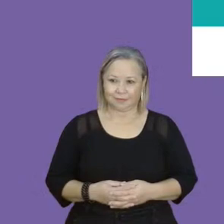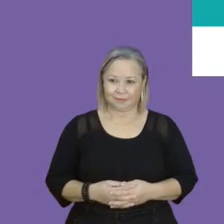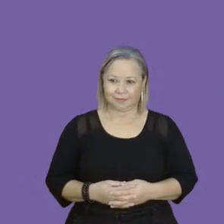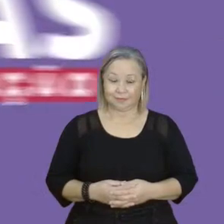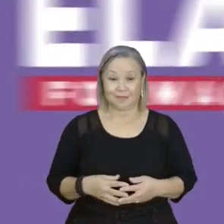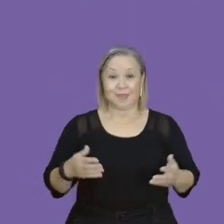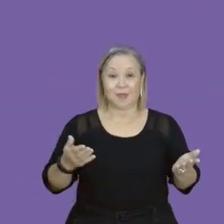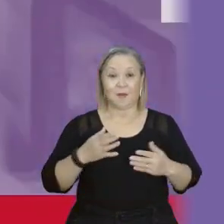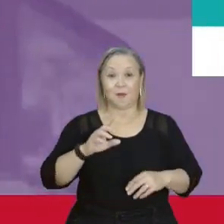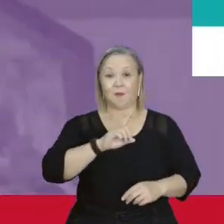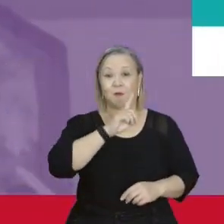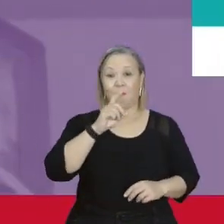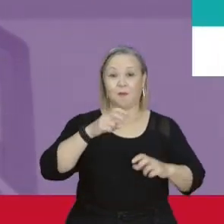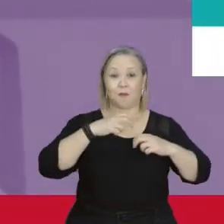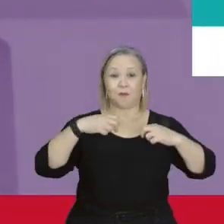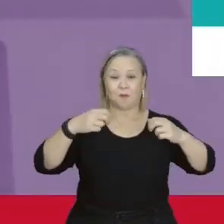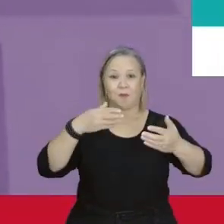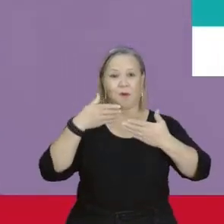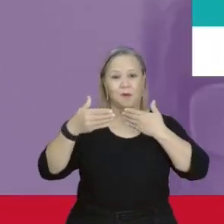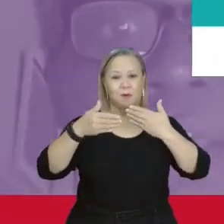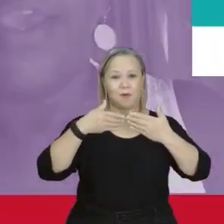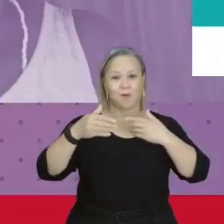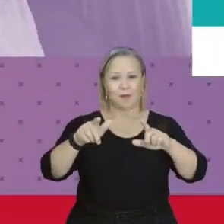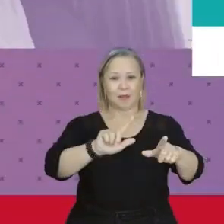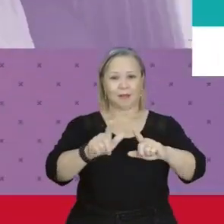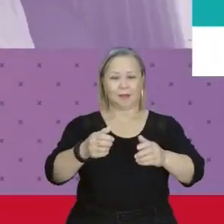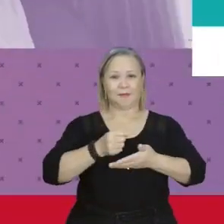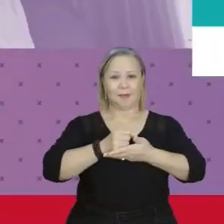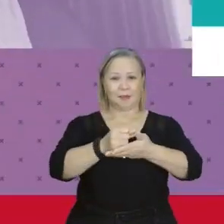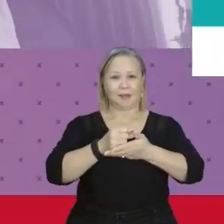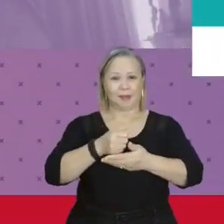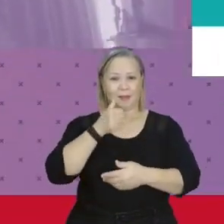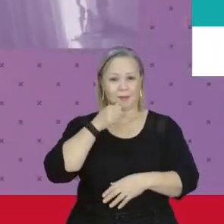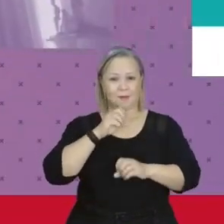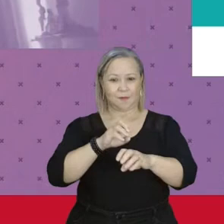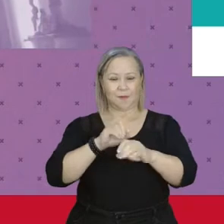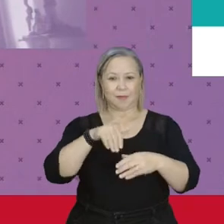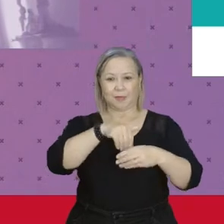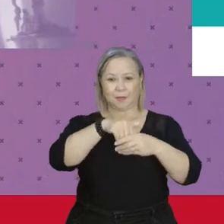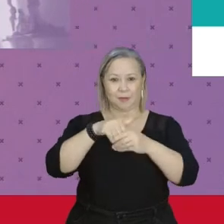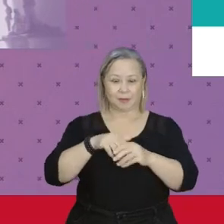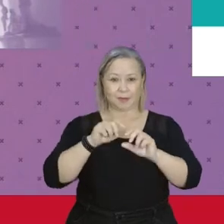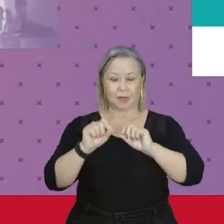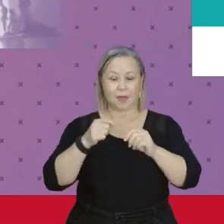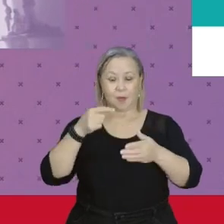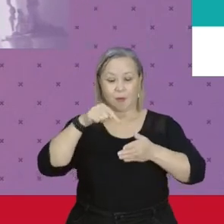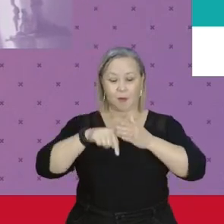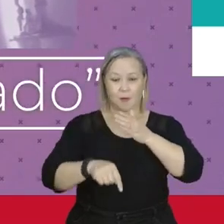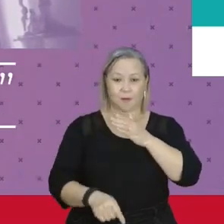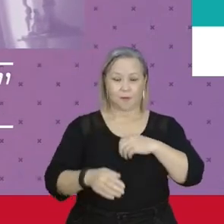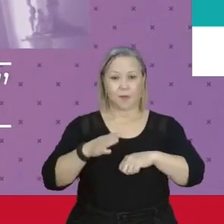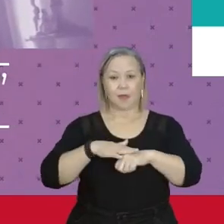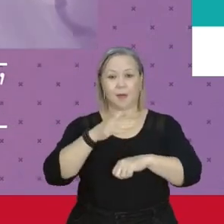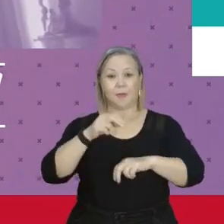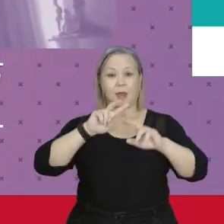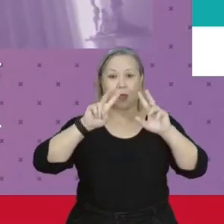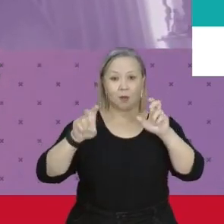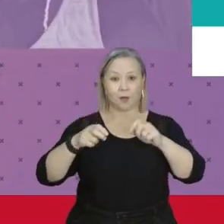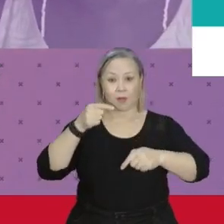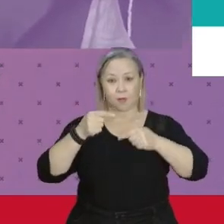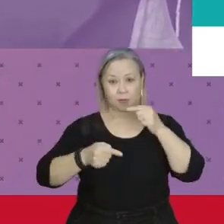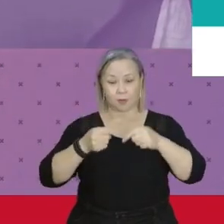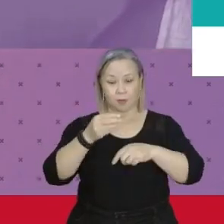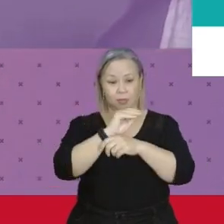Hoje é dia de roda de conversa no TV Elas por Elas Formação Eleições. E para aprofundar ainda mais o tema das políticas